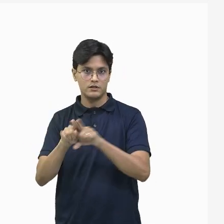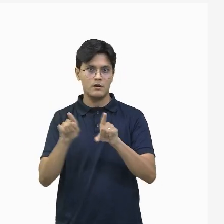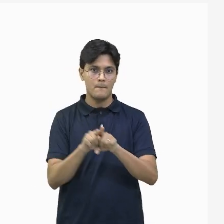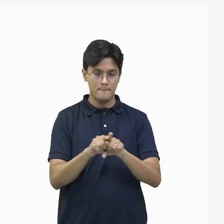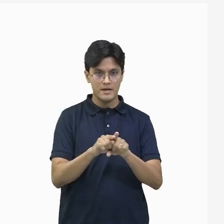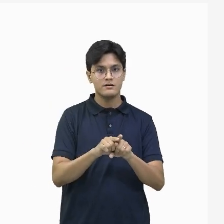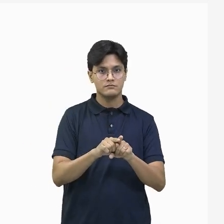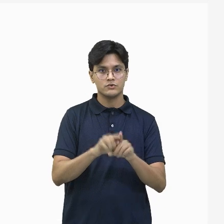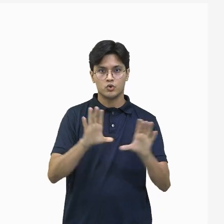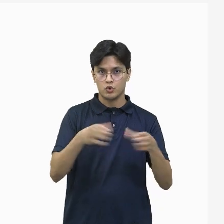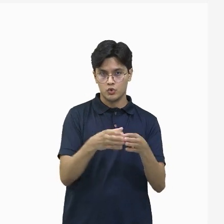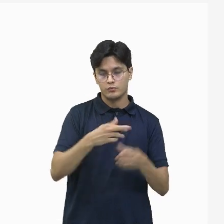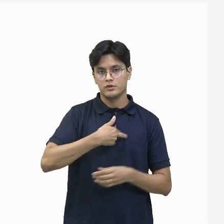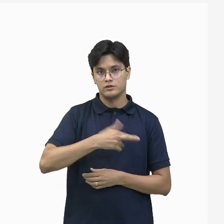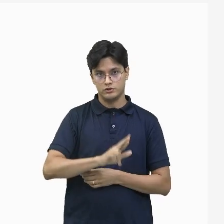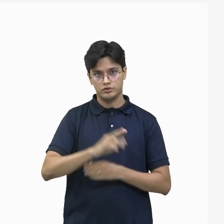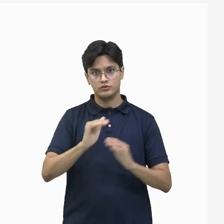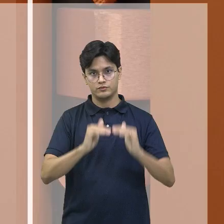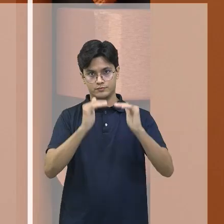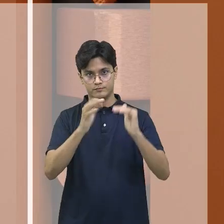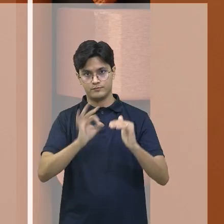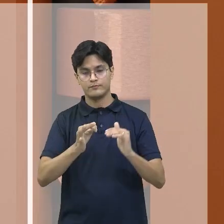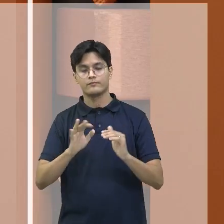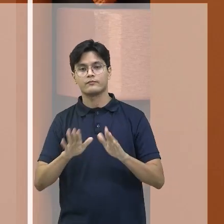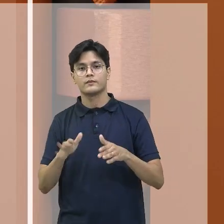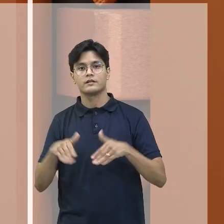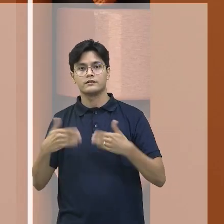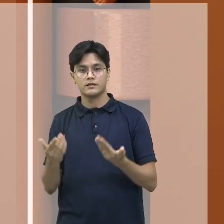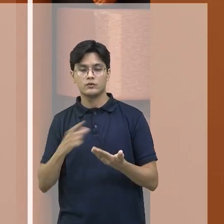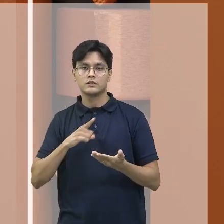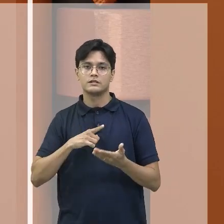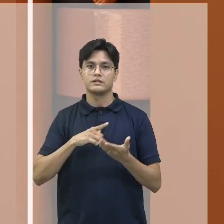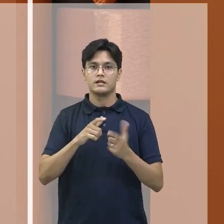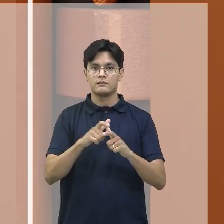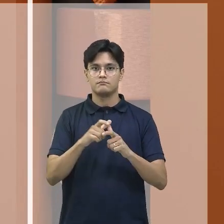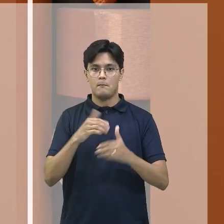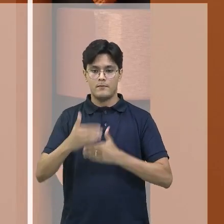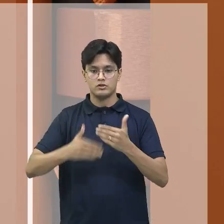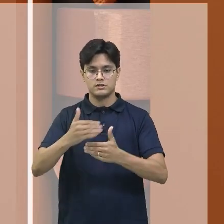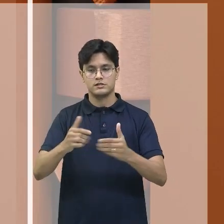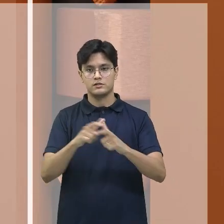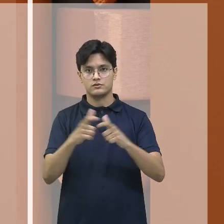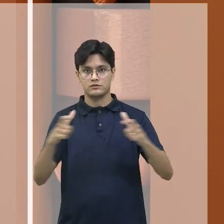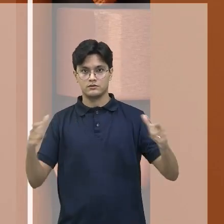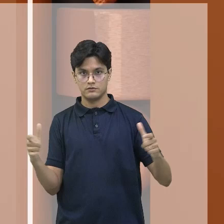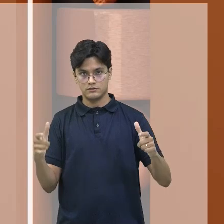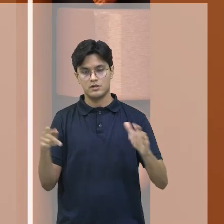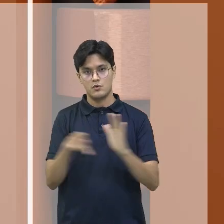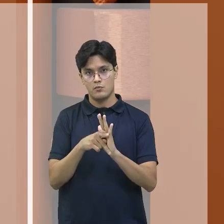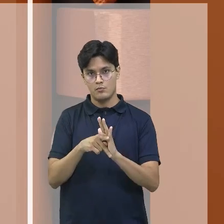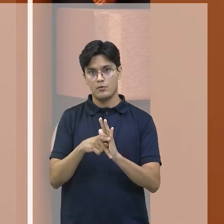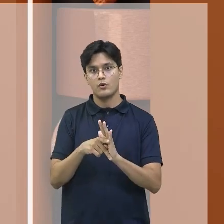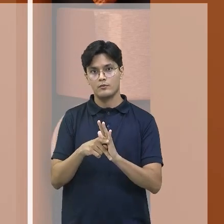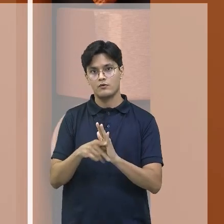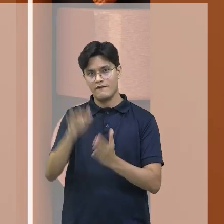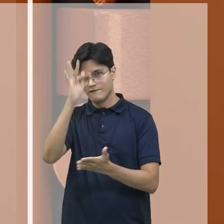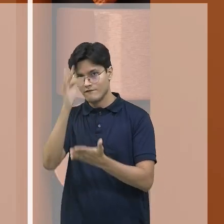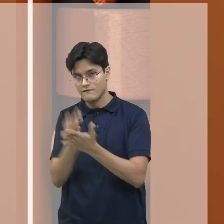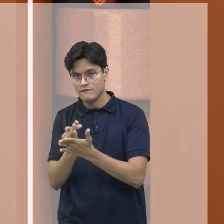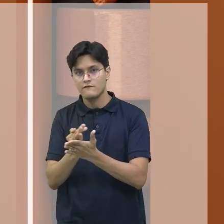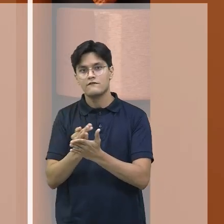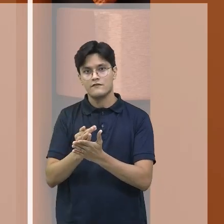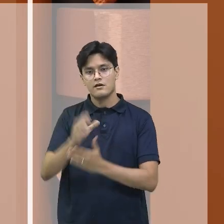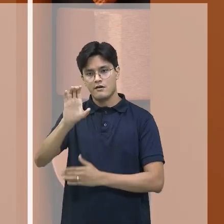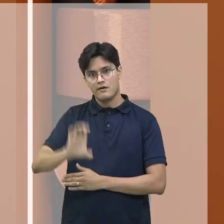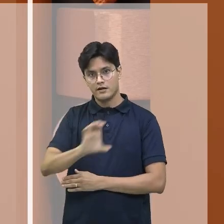do momento que a gente tem, então, essa expansão, né, da fé católica, ela vem também através do reino